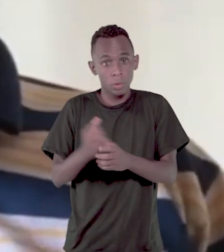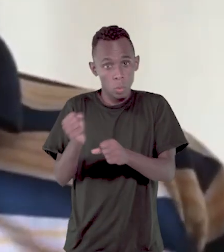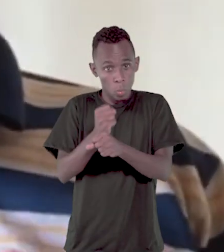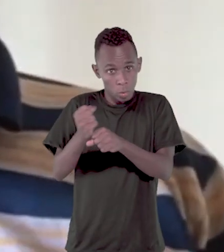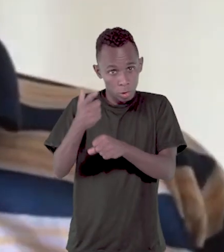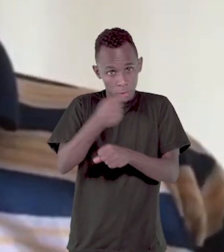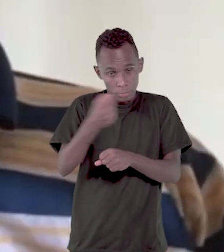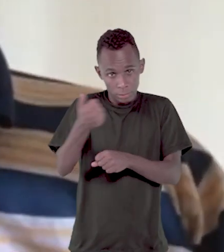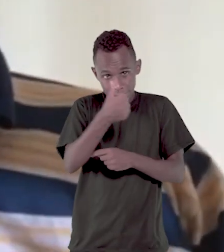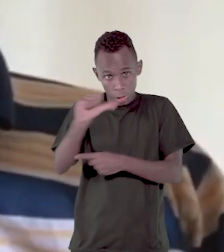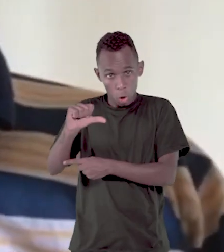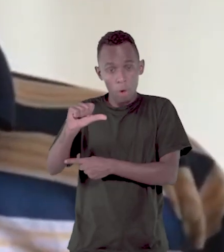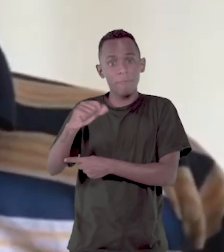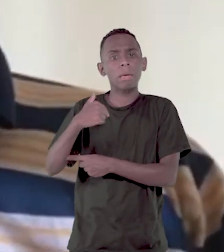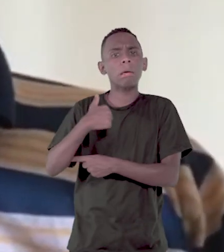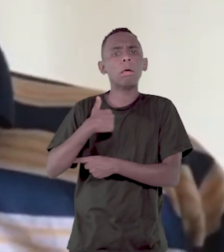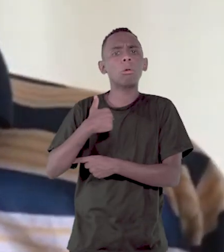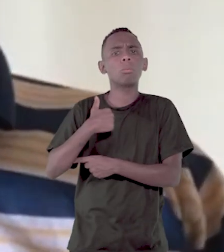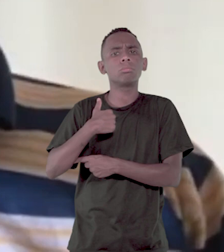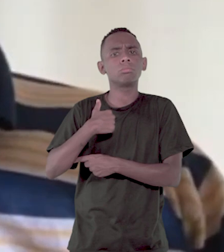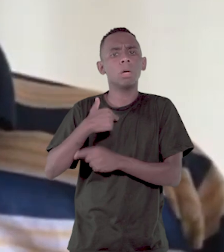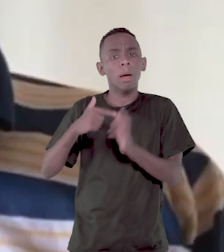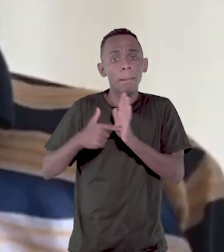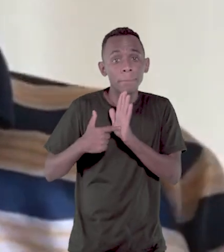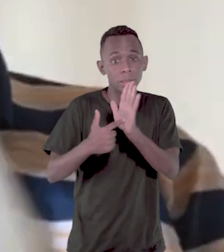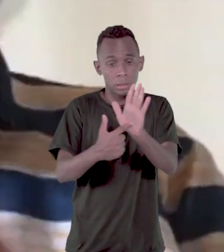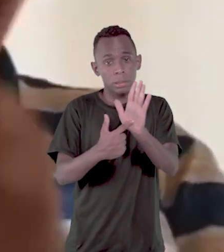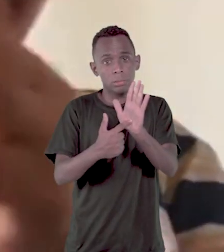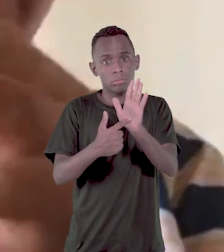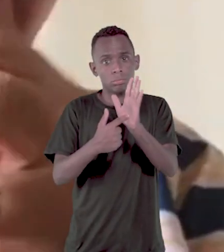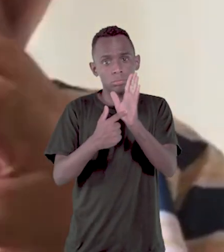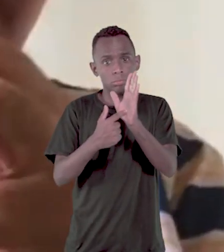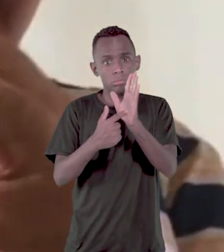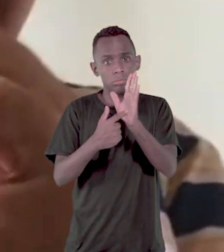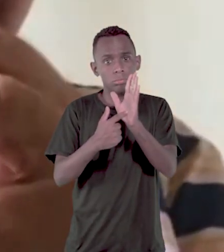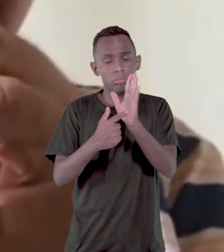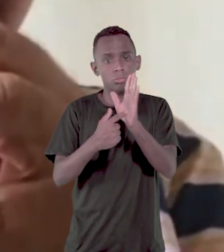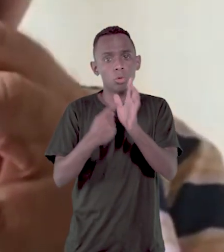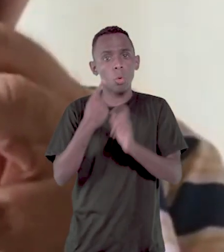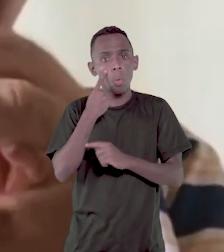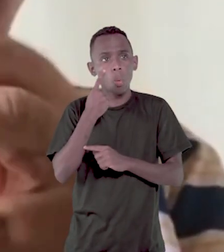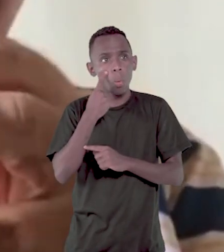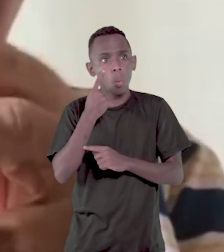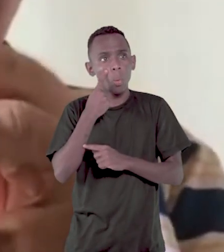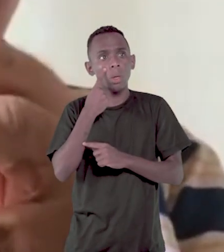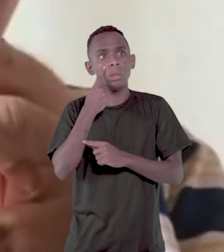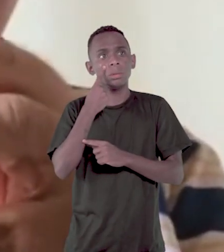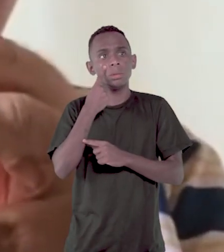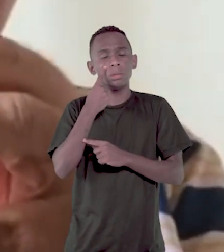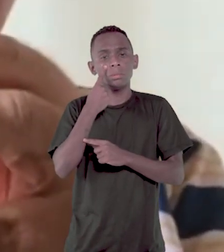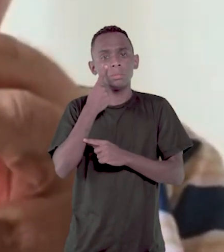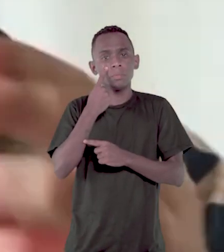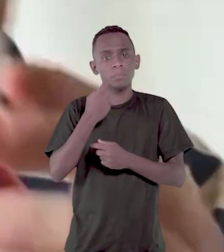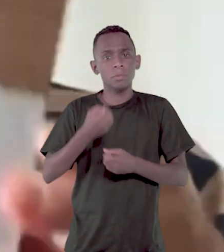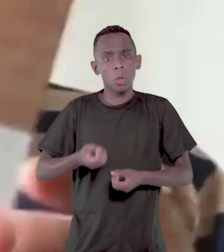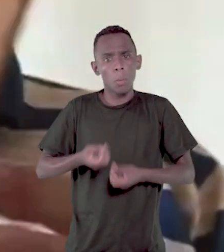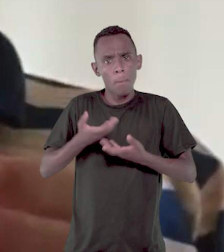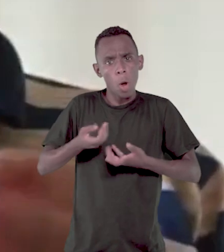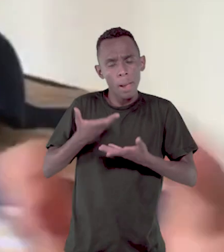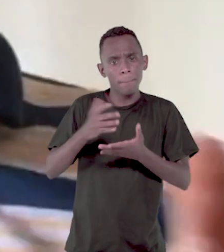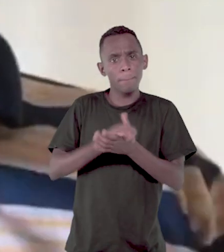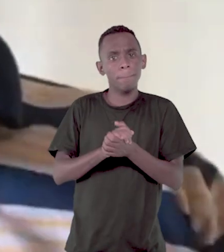verdade, né? Em 2019, eu publiquei este romance, O Verão Tardio,